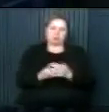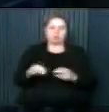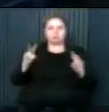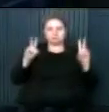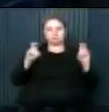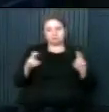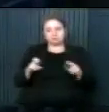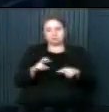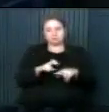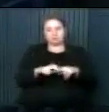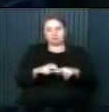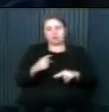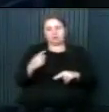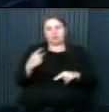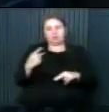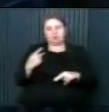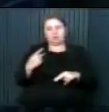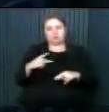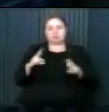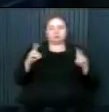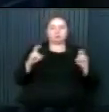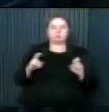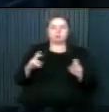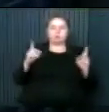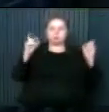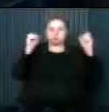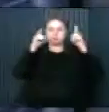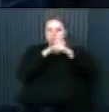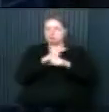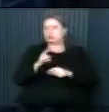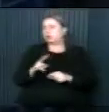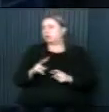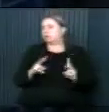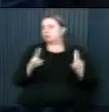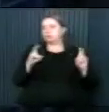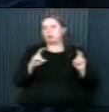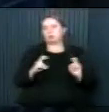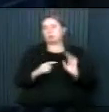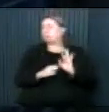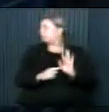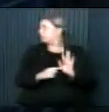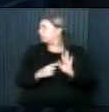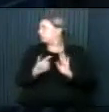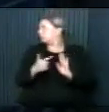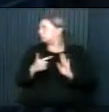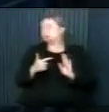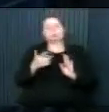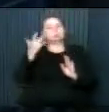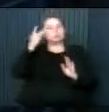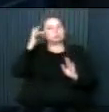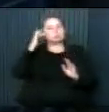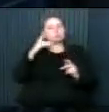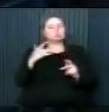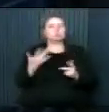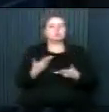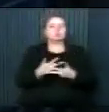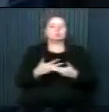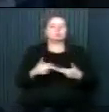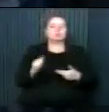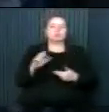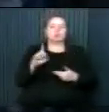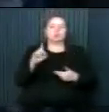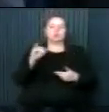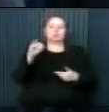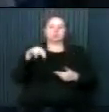sua repercussão objetiva e pela sua inegável complexidade, sempre despertou dúvidas que culminaram no ajuizamento de ações diretas